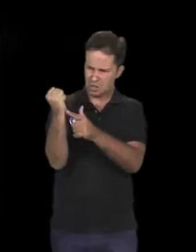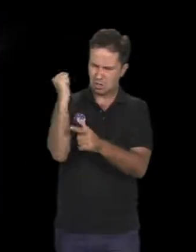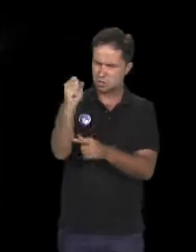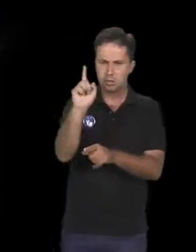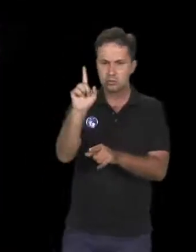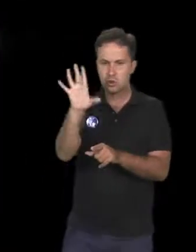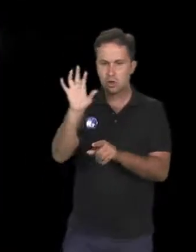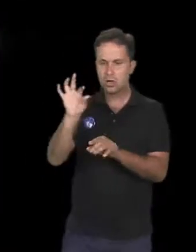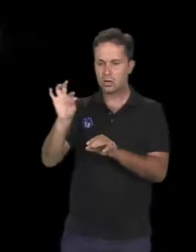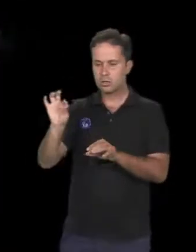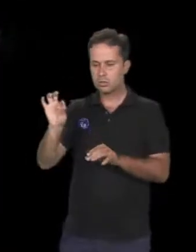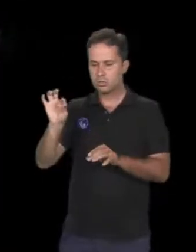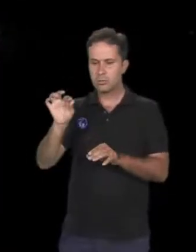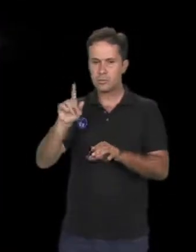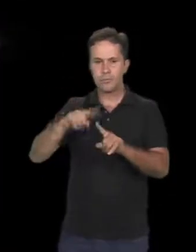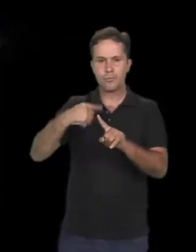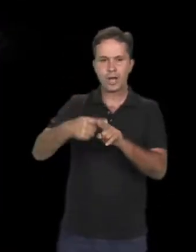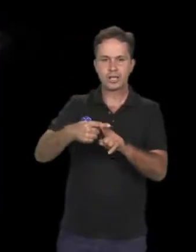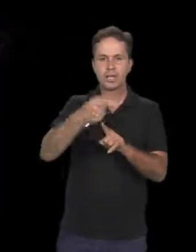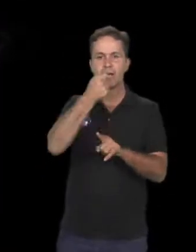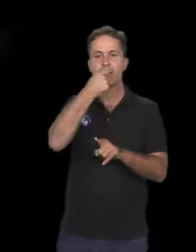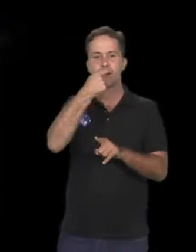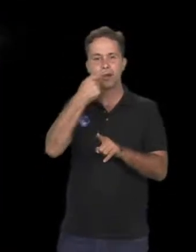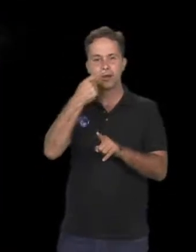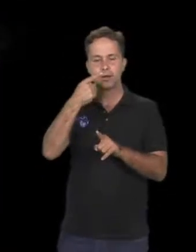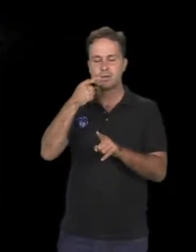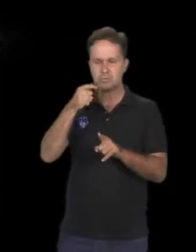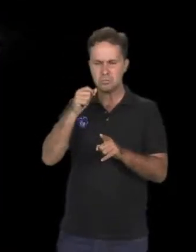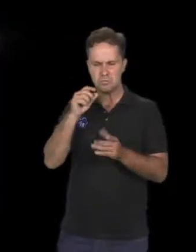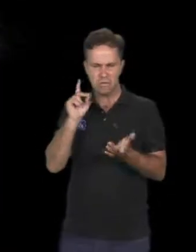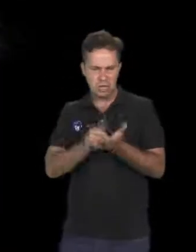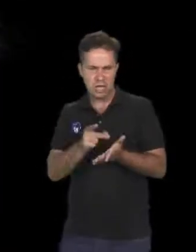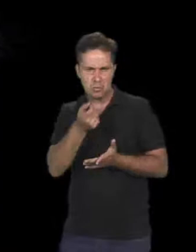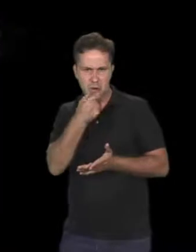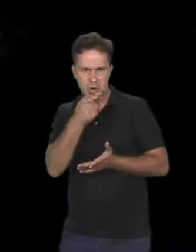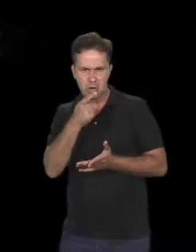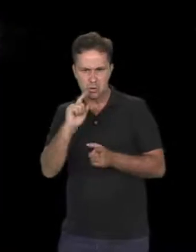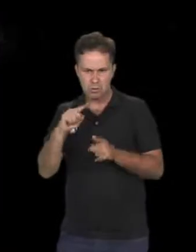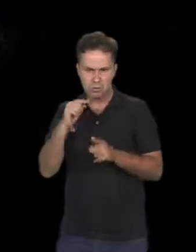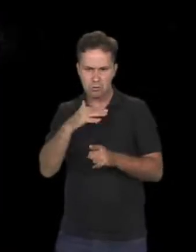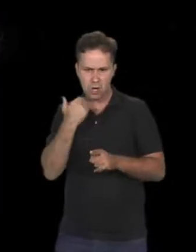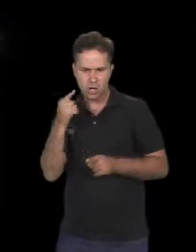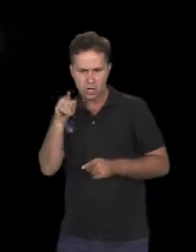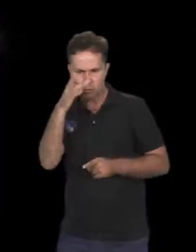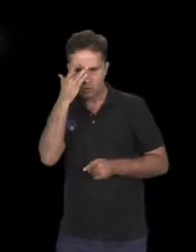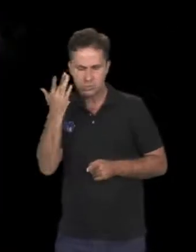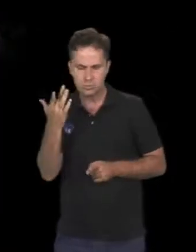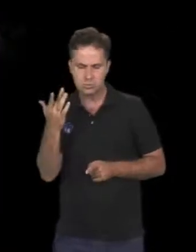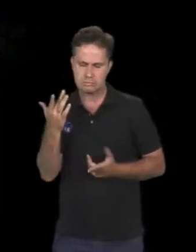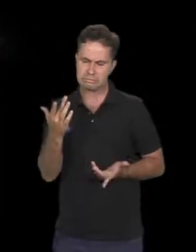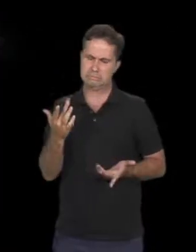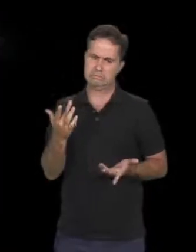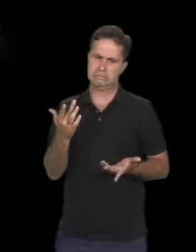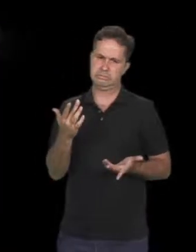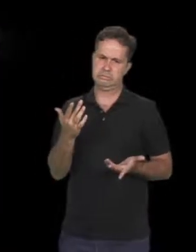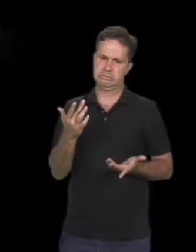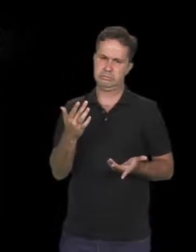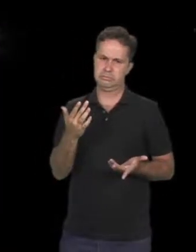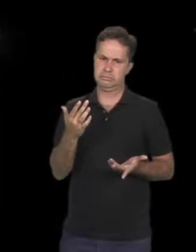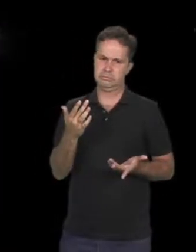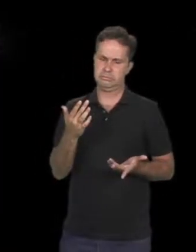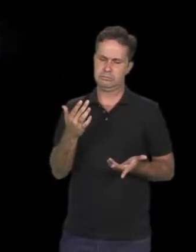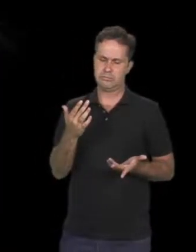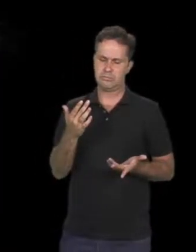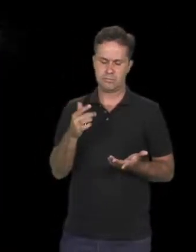era uma pessoa malquista, de caráter difícil, que era extremamente rude com